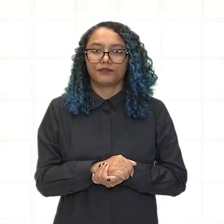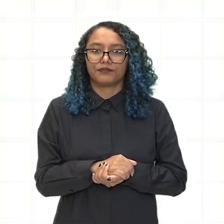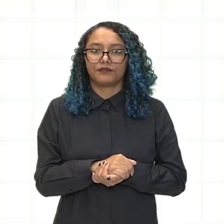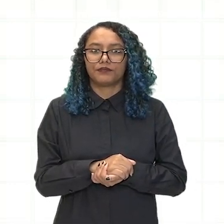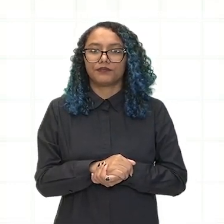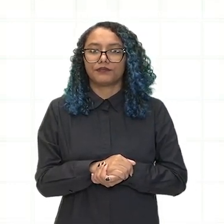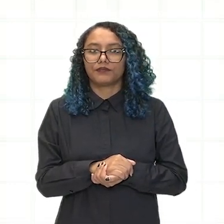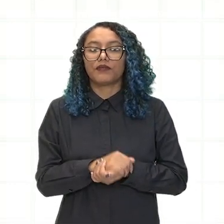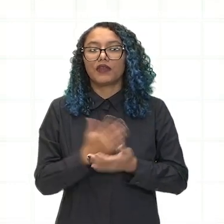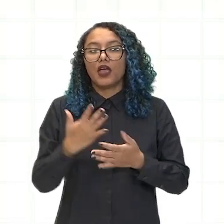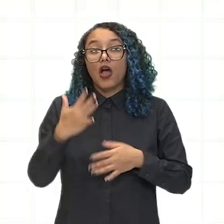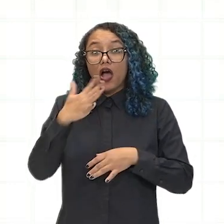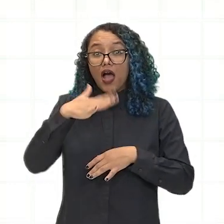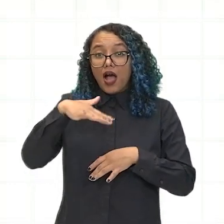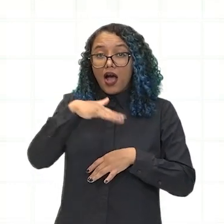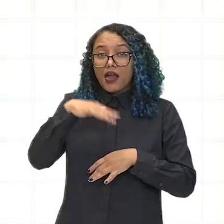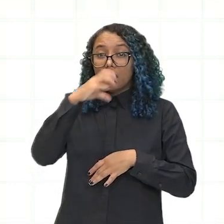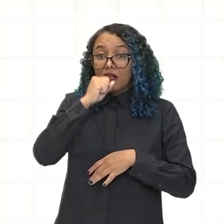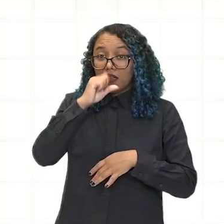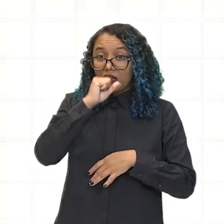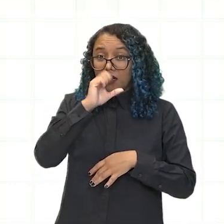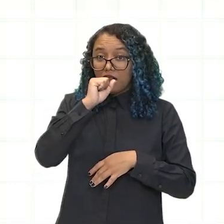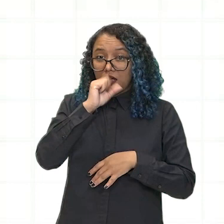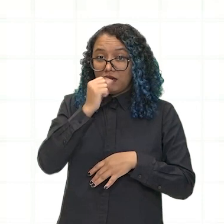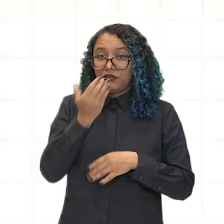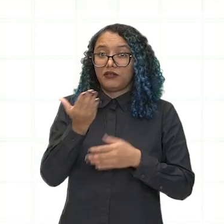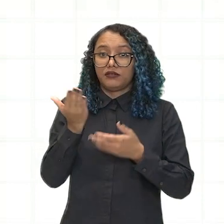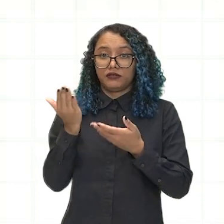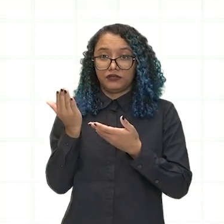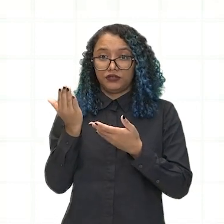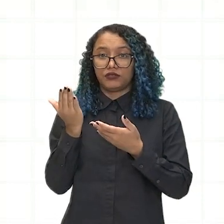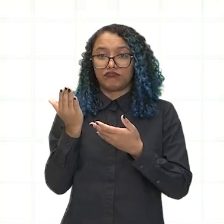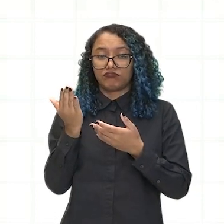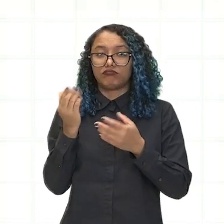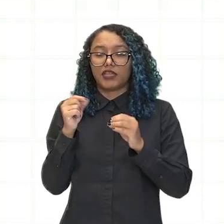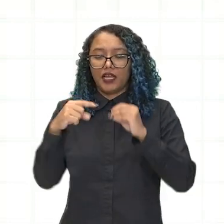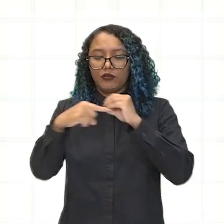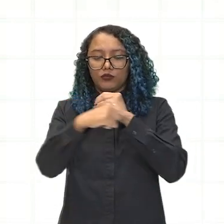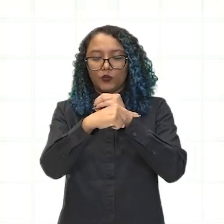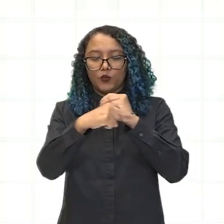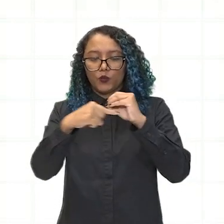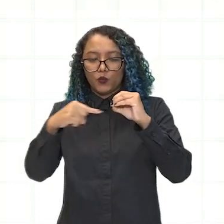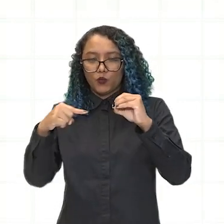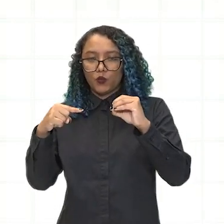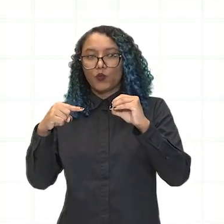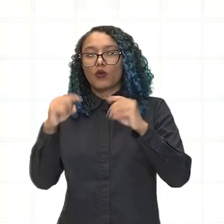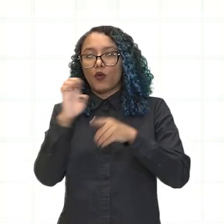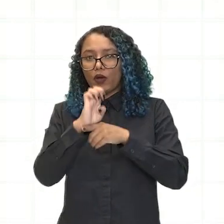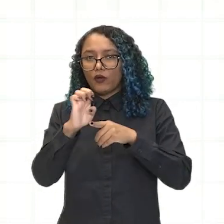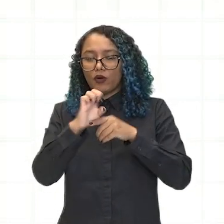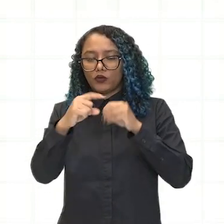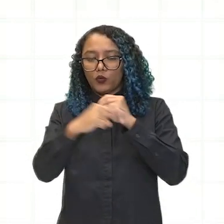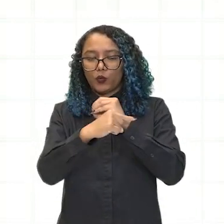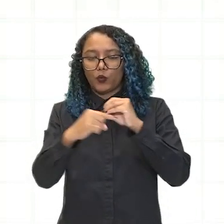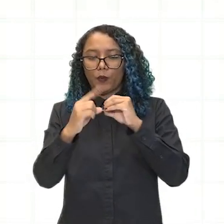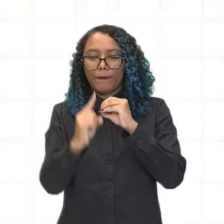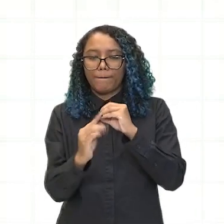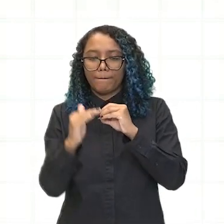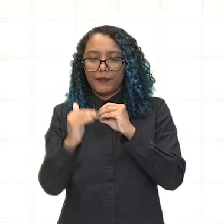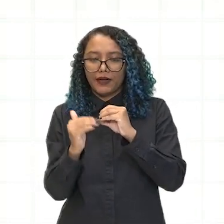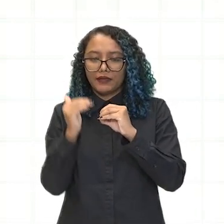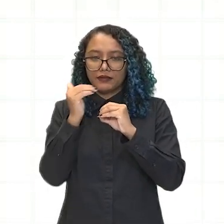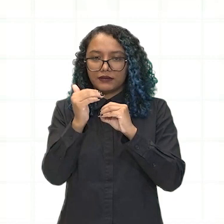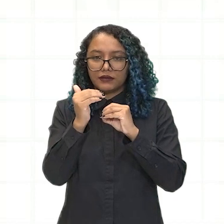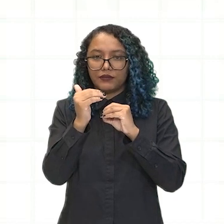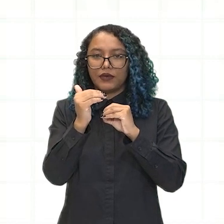zona aí, em laranja, a partir da linha do Equador para cima, tá? E também